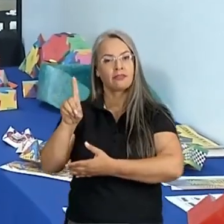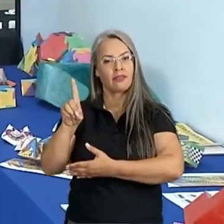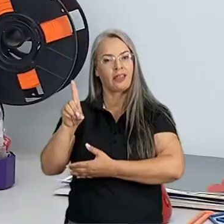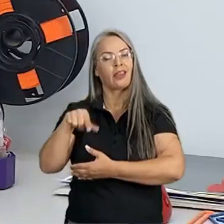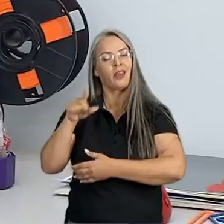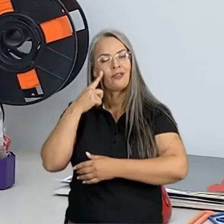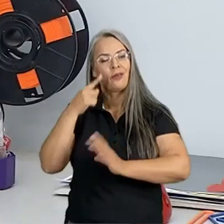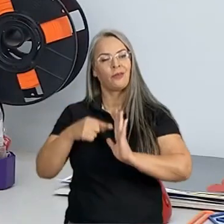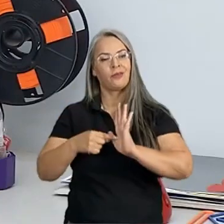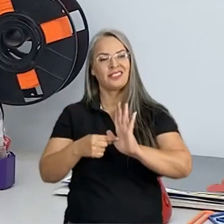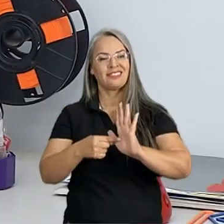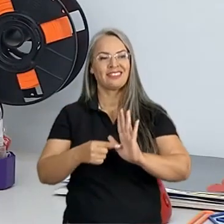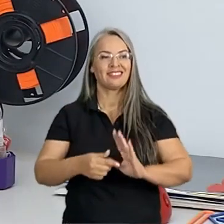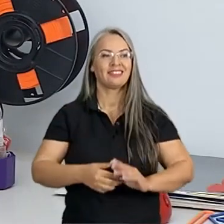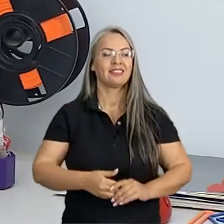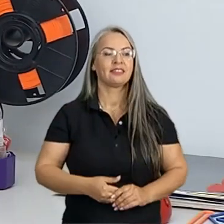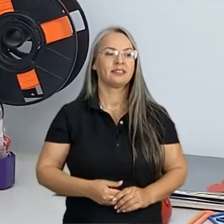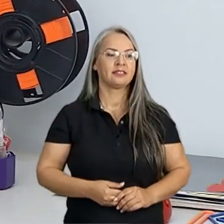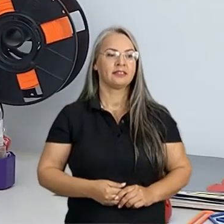conhecer também